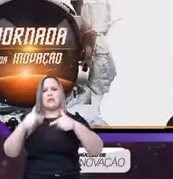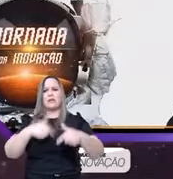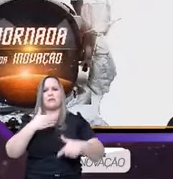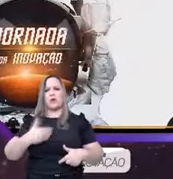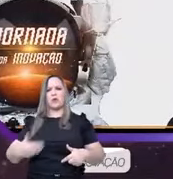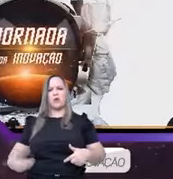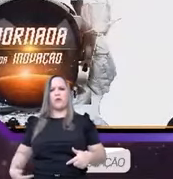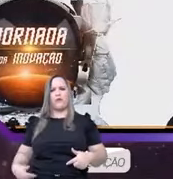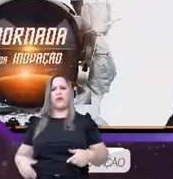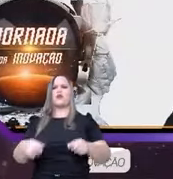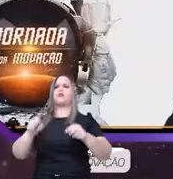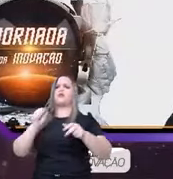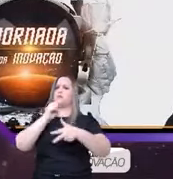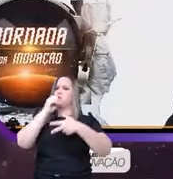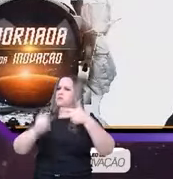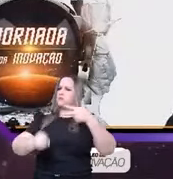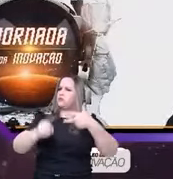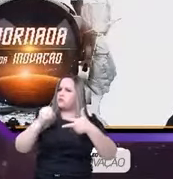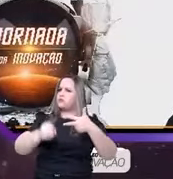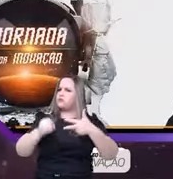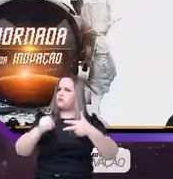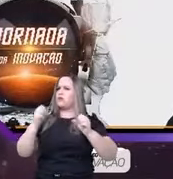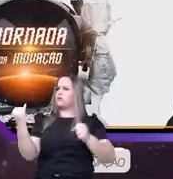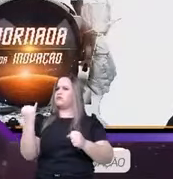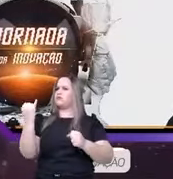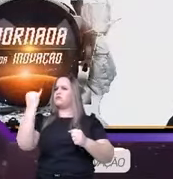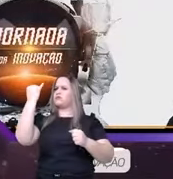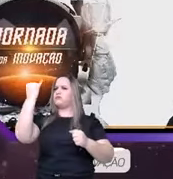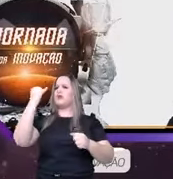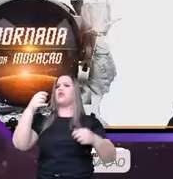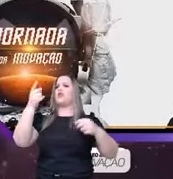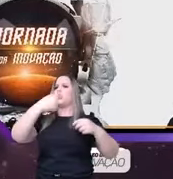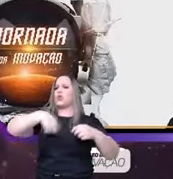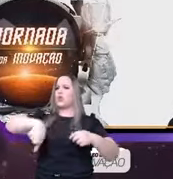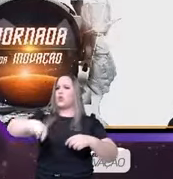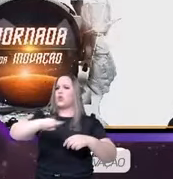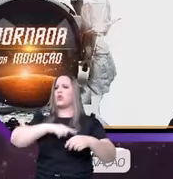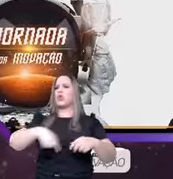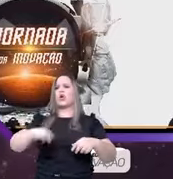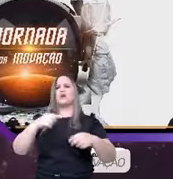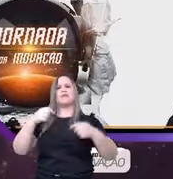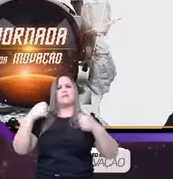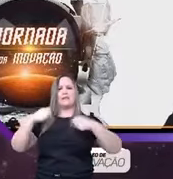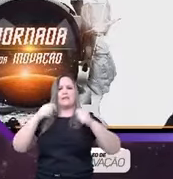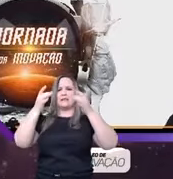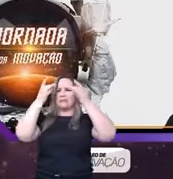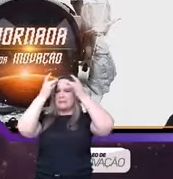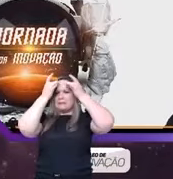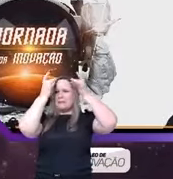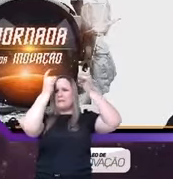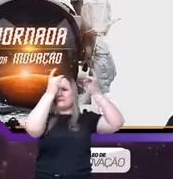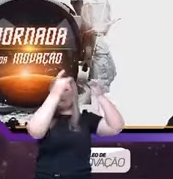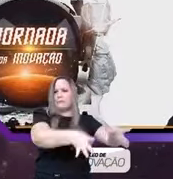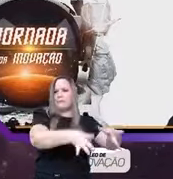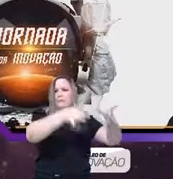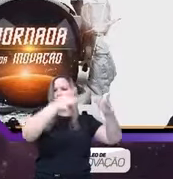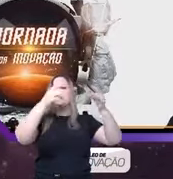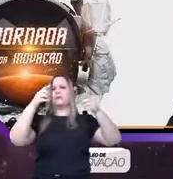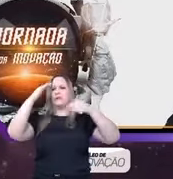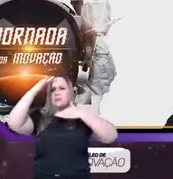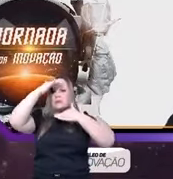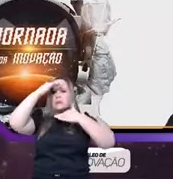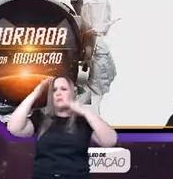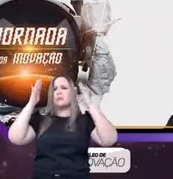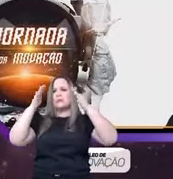Poder Judiciário particularmente, nós temos que lançar a mão desse conceito de conservadorismo institucional no sentido de